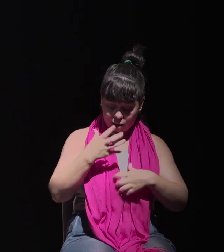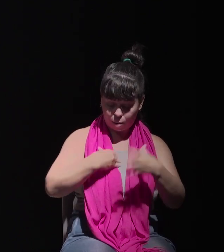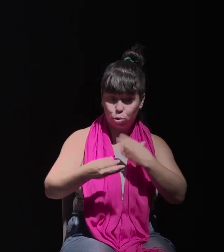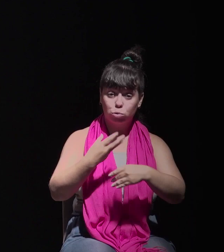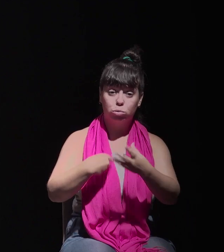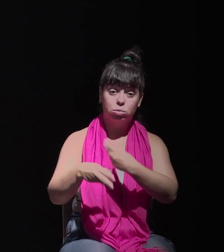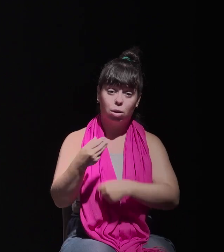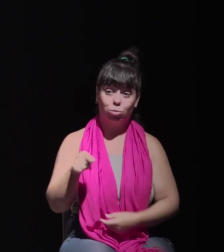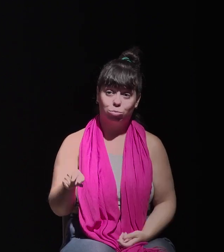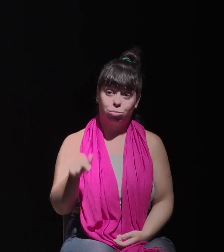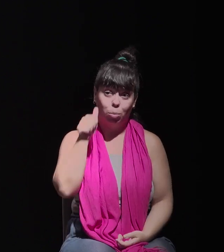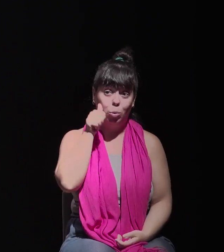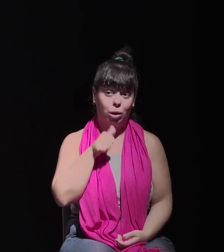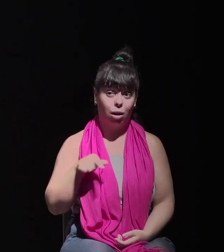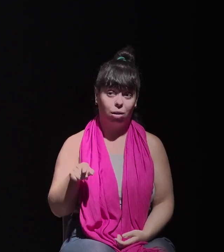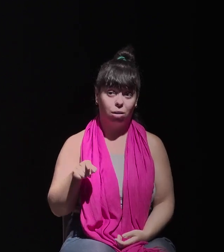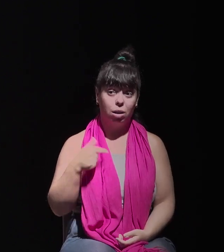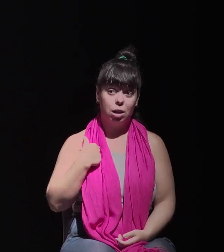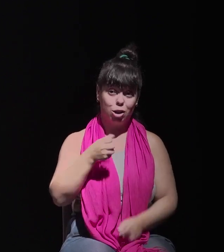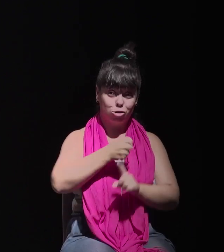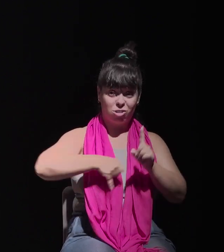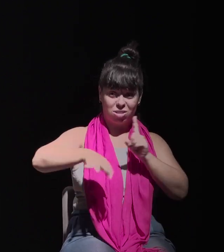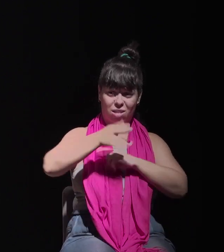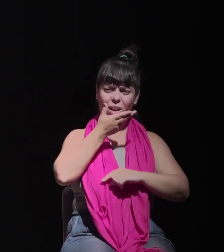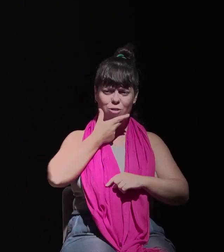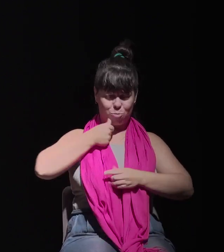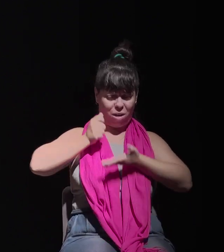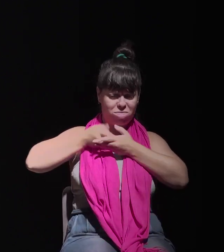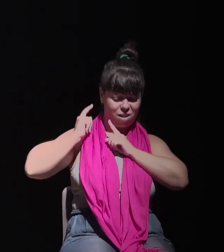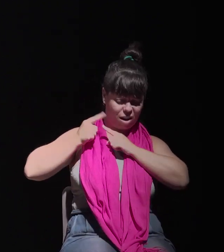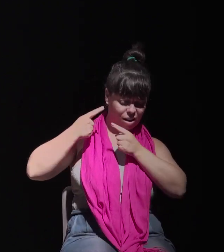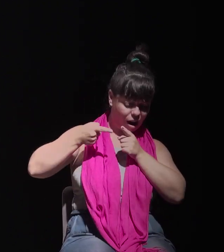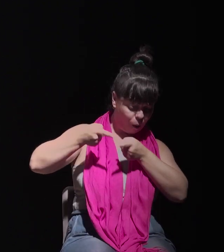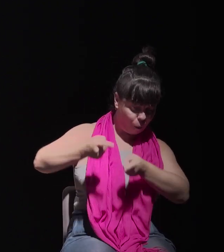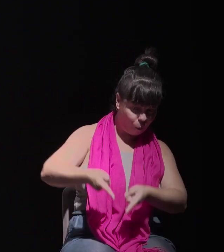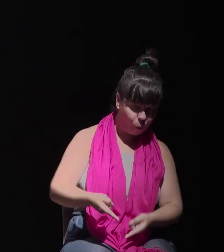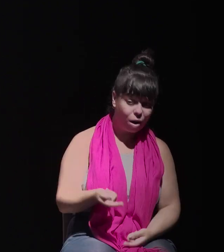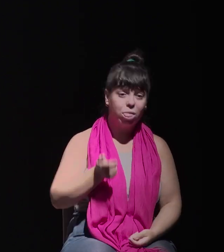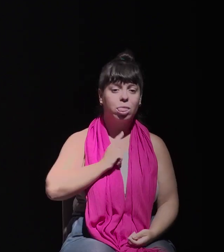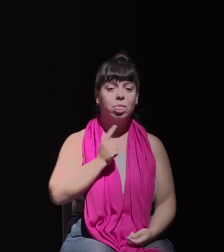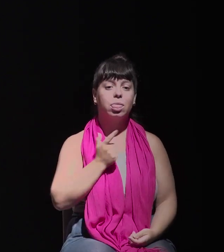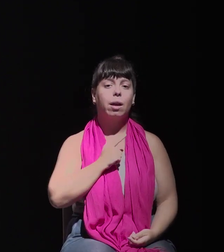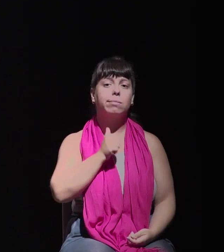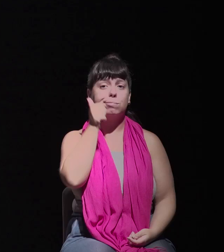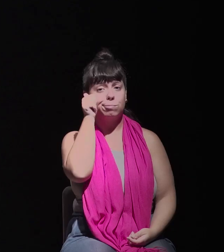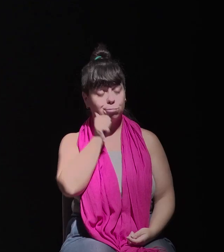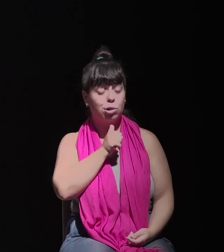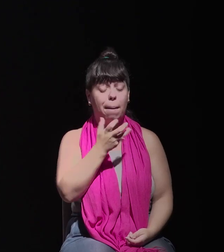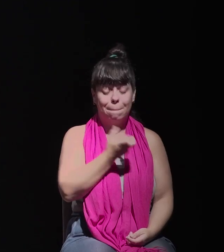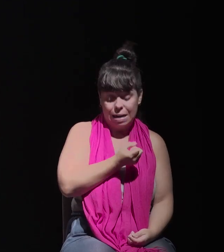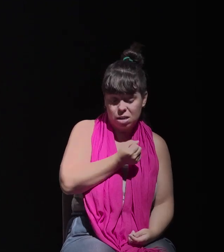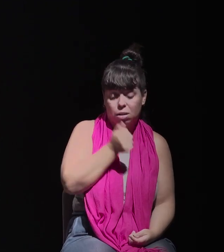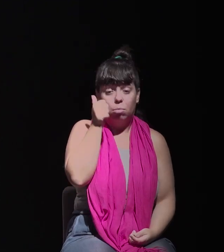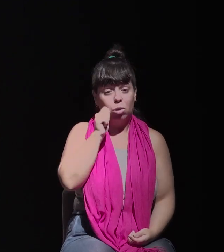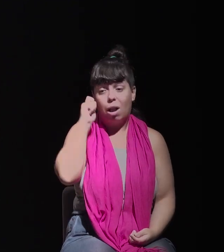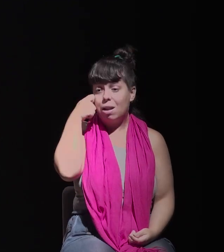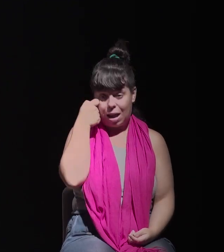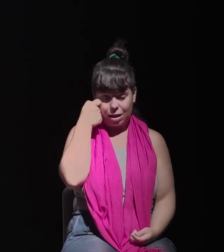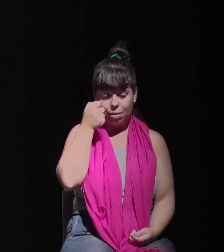sociedade patriarcal que nós vivemos, os mecanismos de controle da reprodução perpassam tanto mulheres brancas quanto mulheres